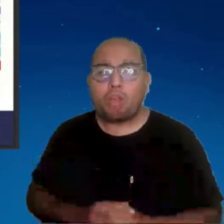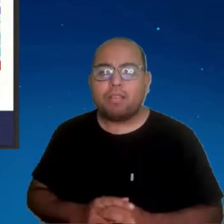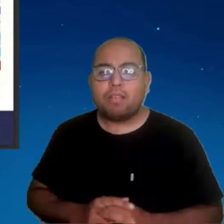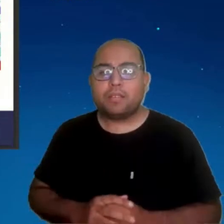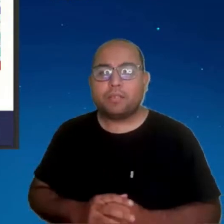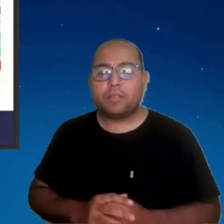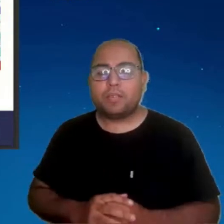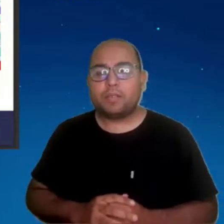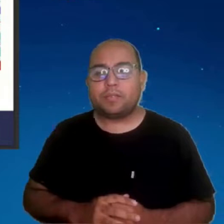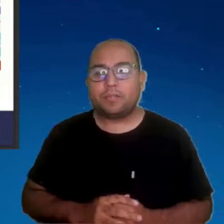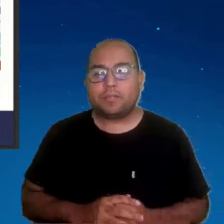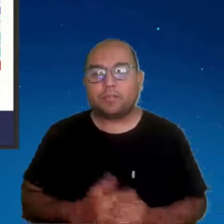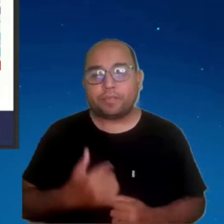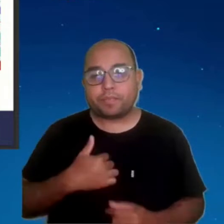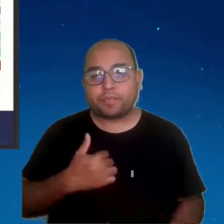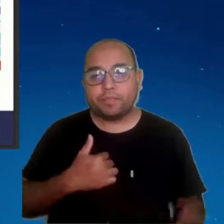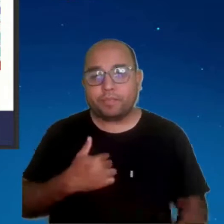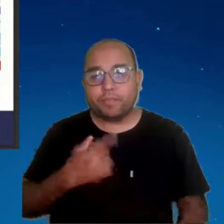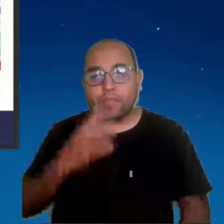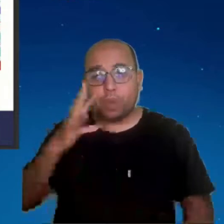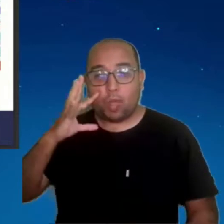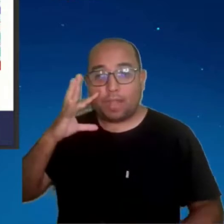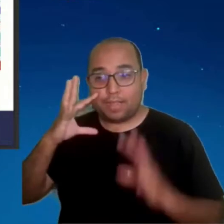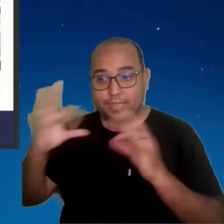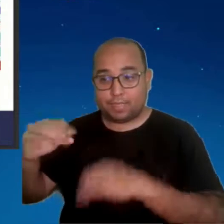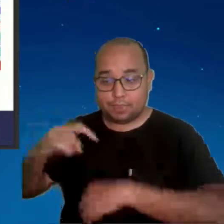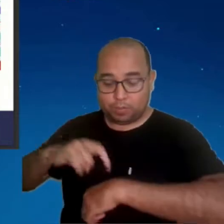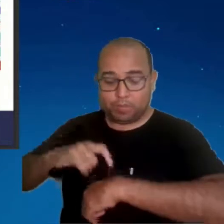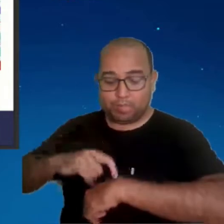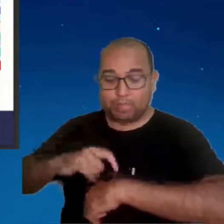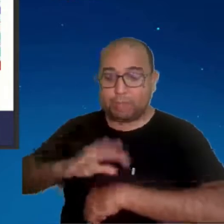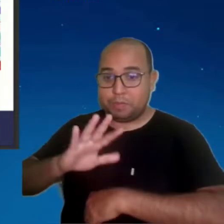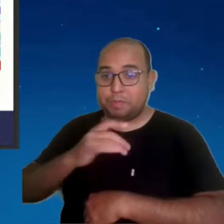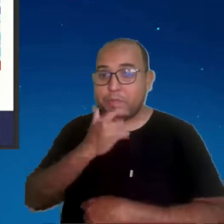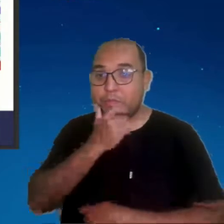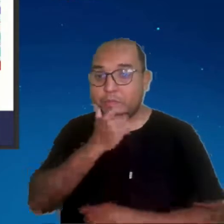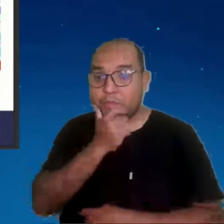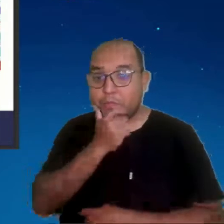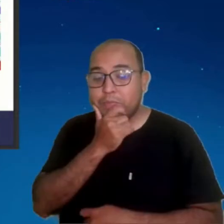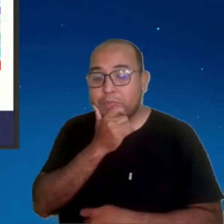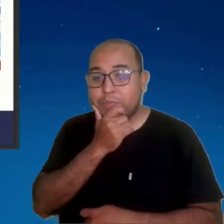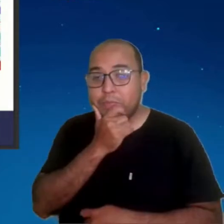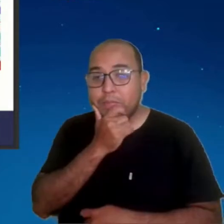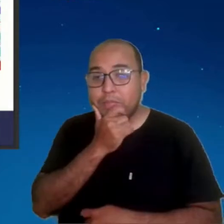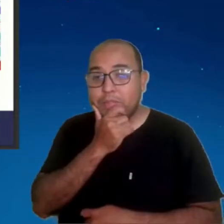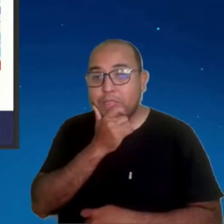estou aqui prestando atenção no meu tempo, né? Então, assim,